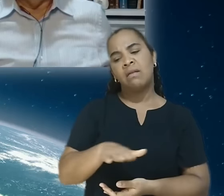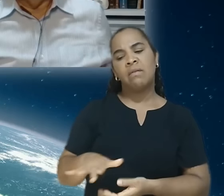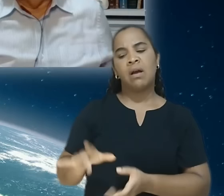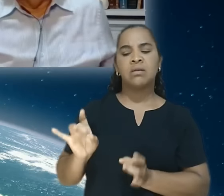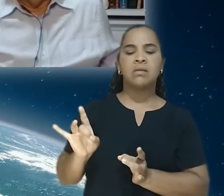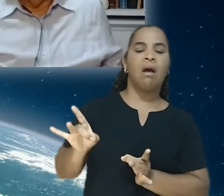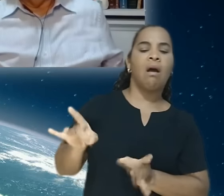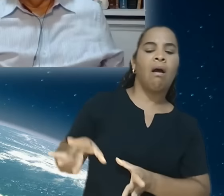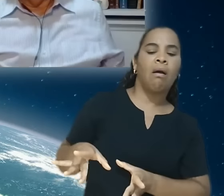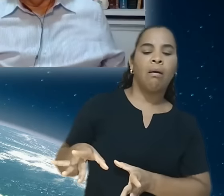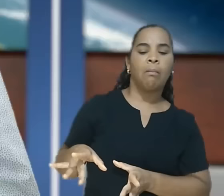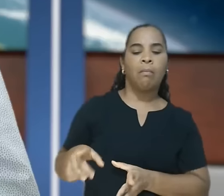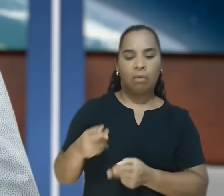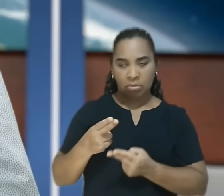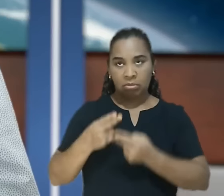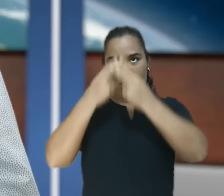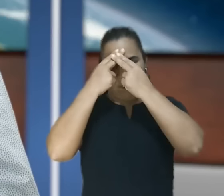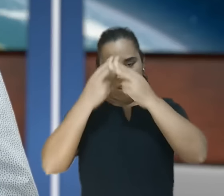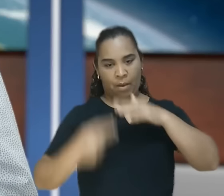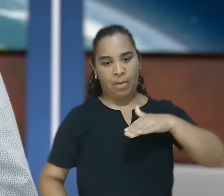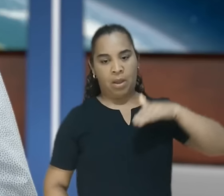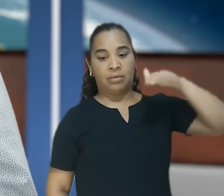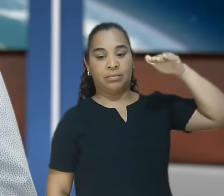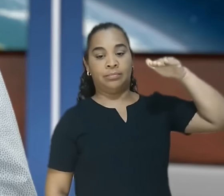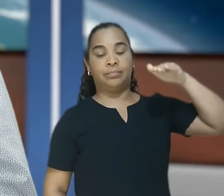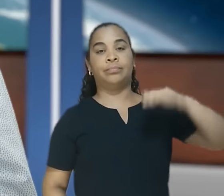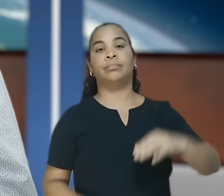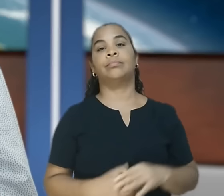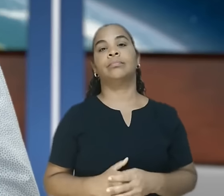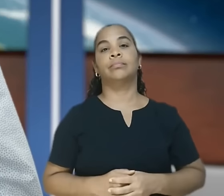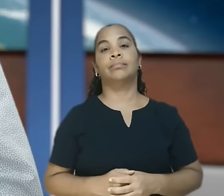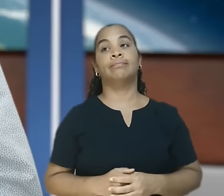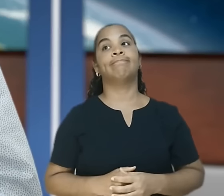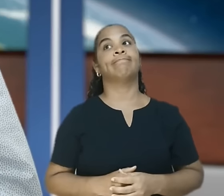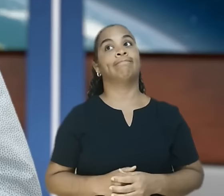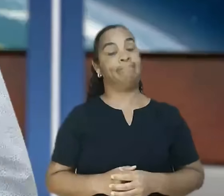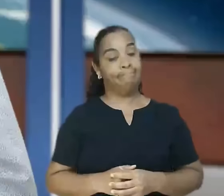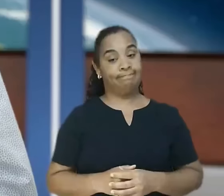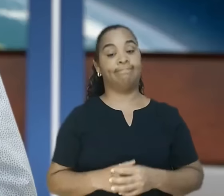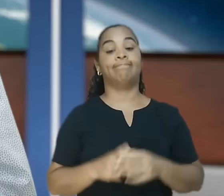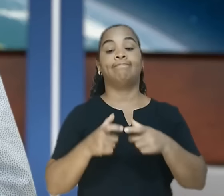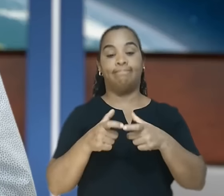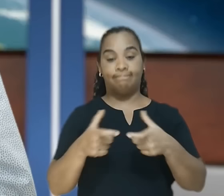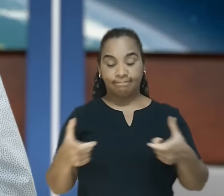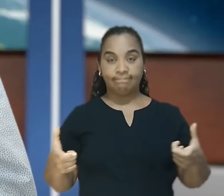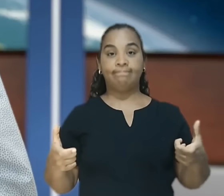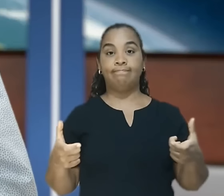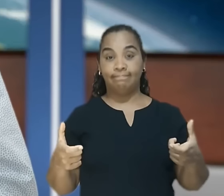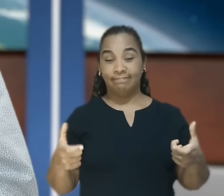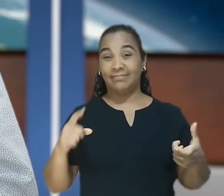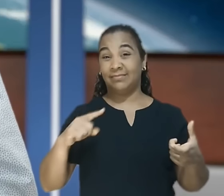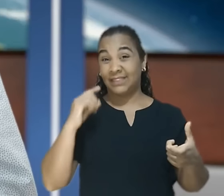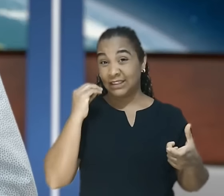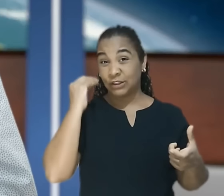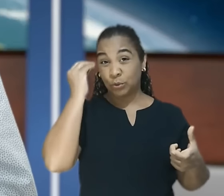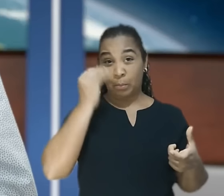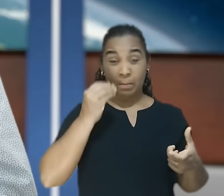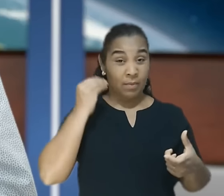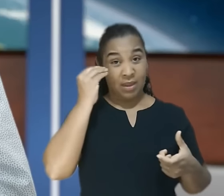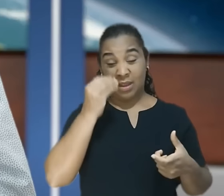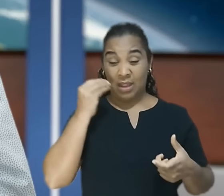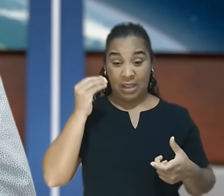vida adulta? Normalmente Essas provações Quando atingem A